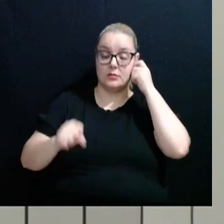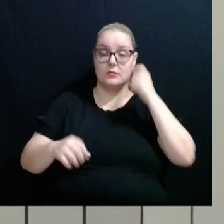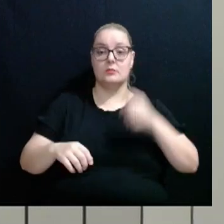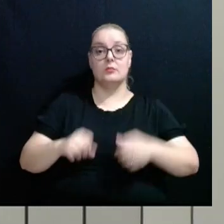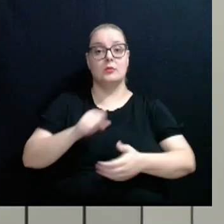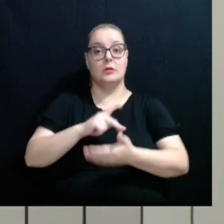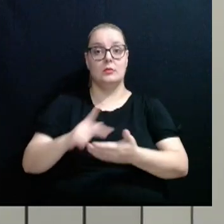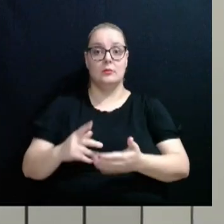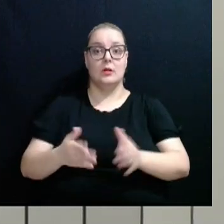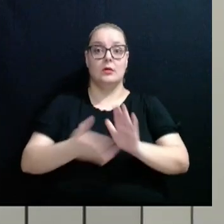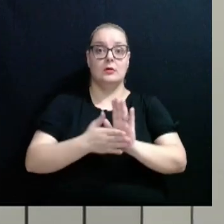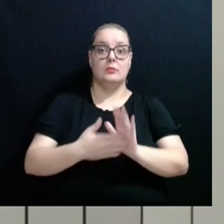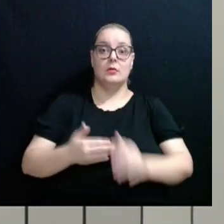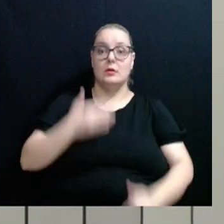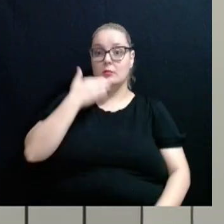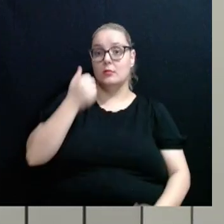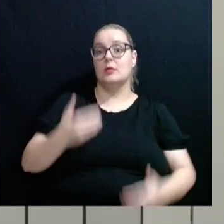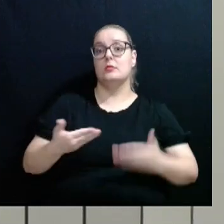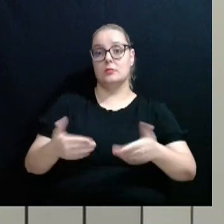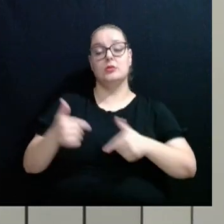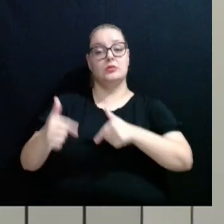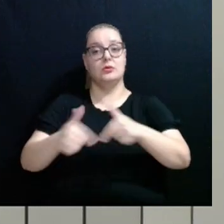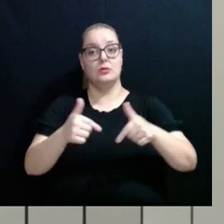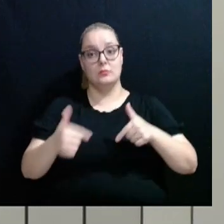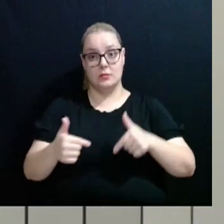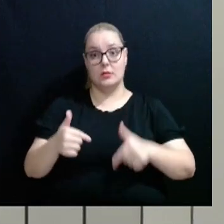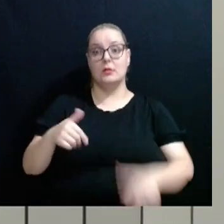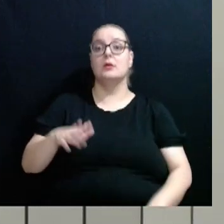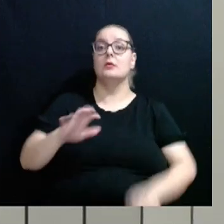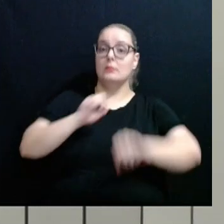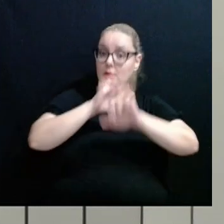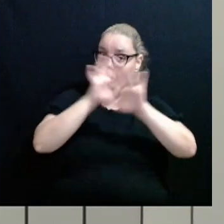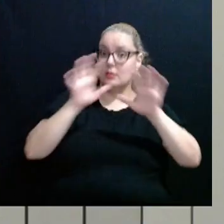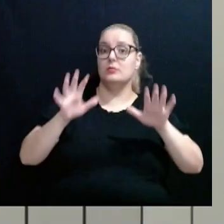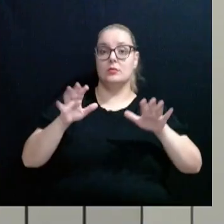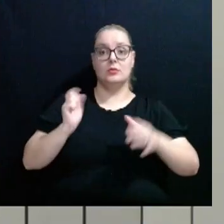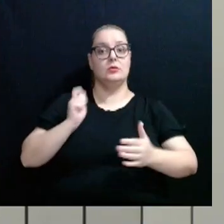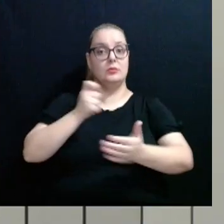melhorias nas condições de trabalho e mais transparência nos pagamentos.